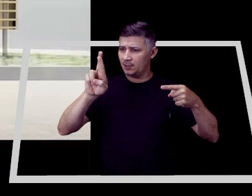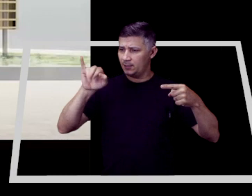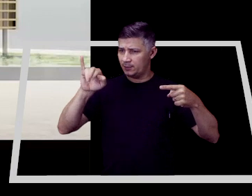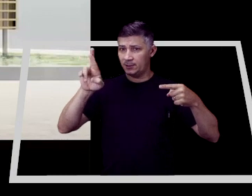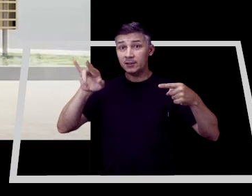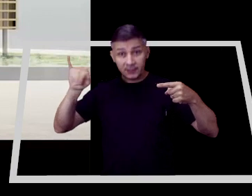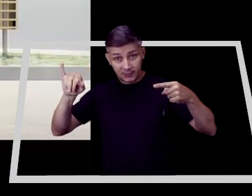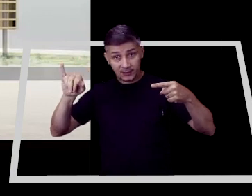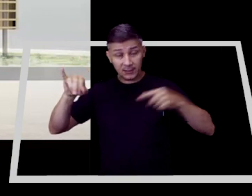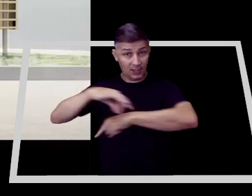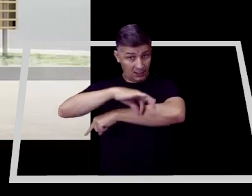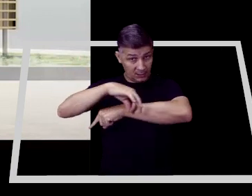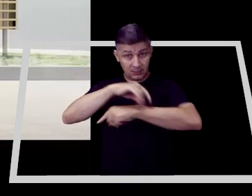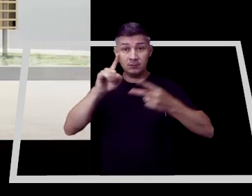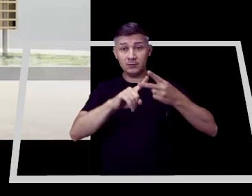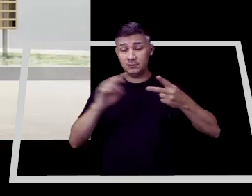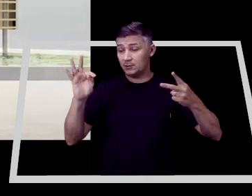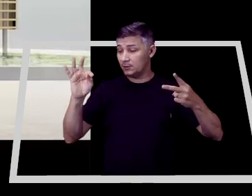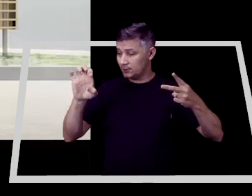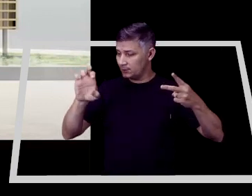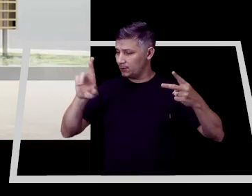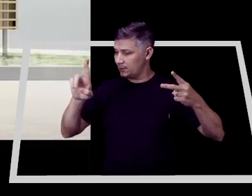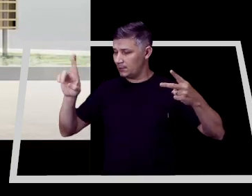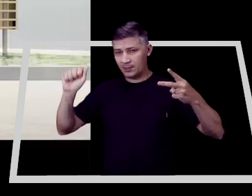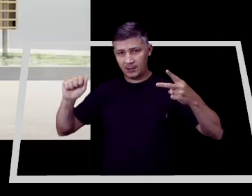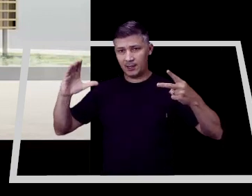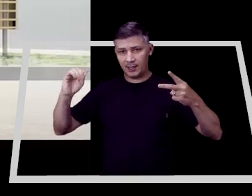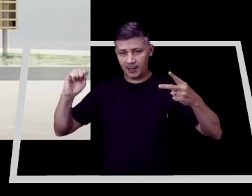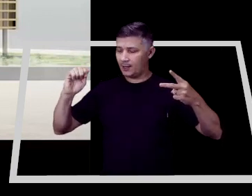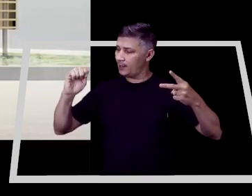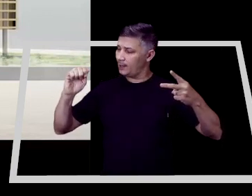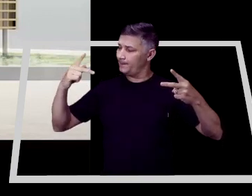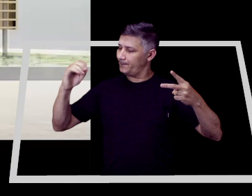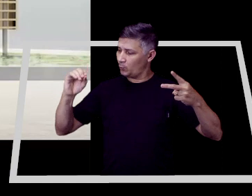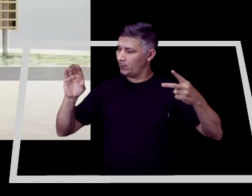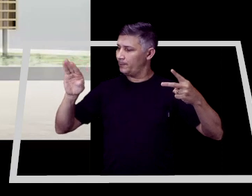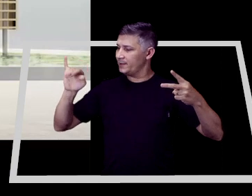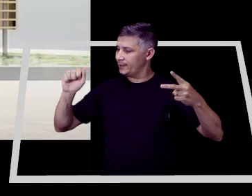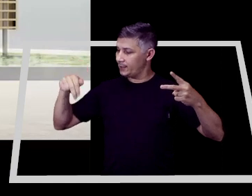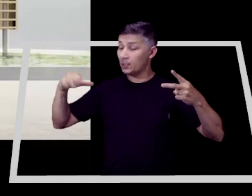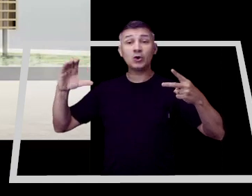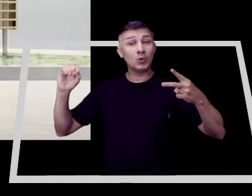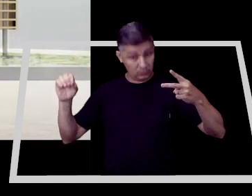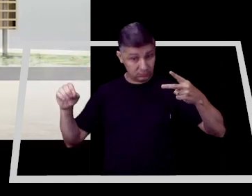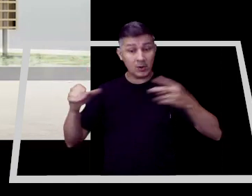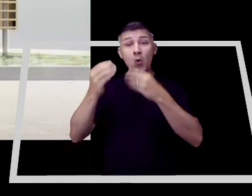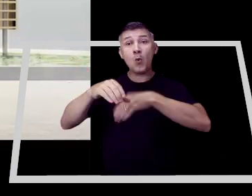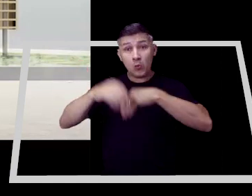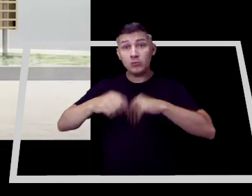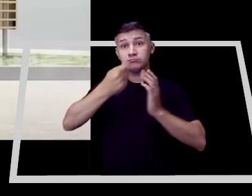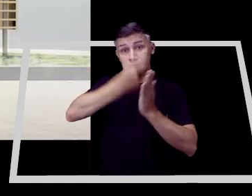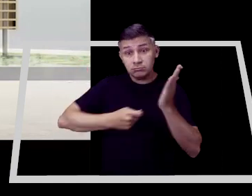Galeria Arquitetos e o Terra Capobianco. E esse concurso a